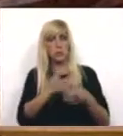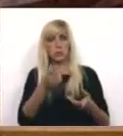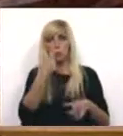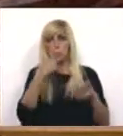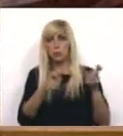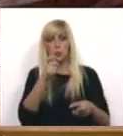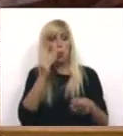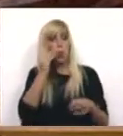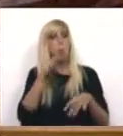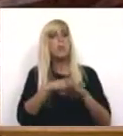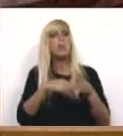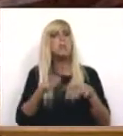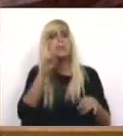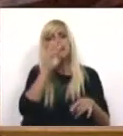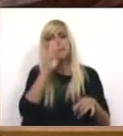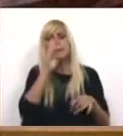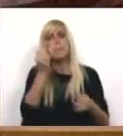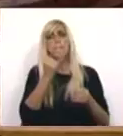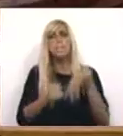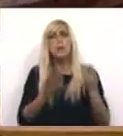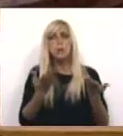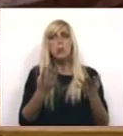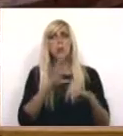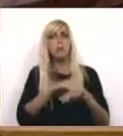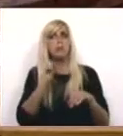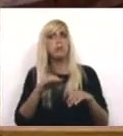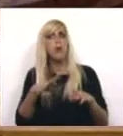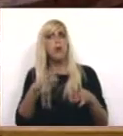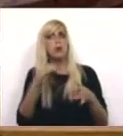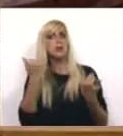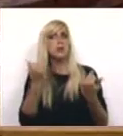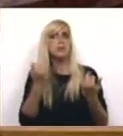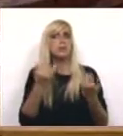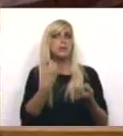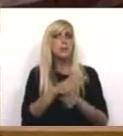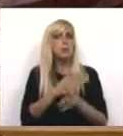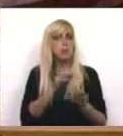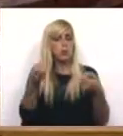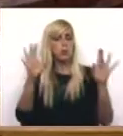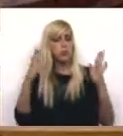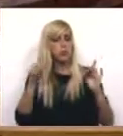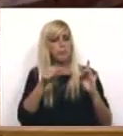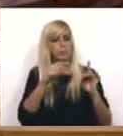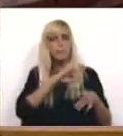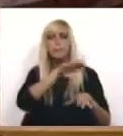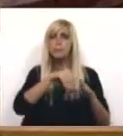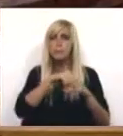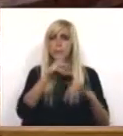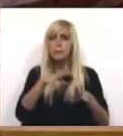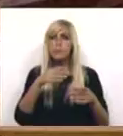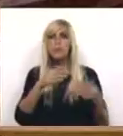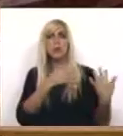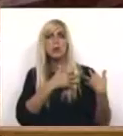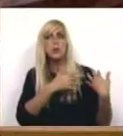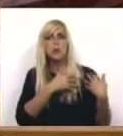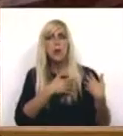sobre como agir em caso de perigo resultante de incêndio florestal, envolvendo nesta batalha autoridades da proteção